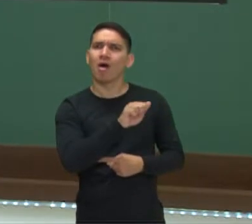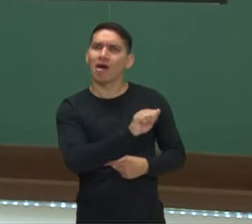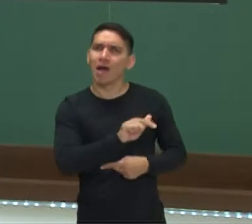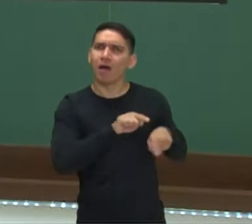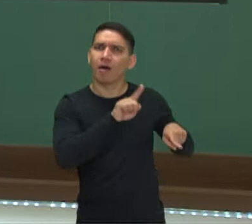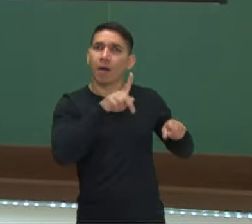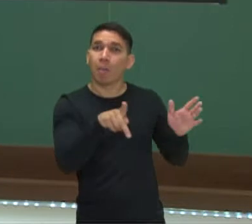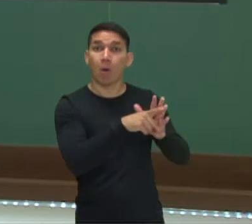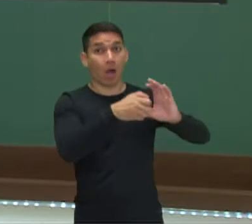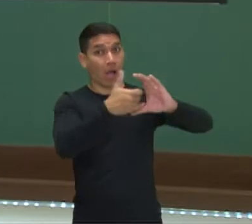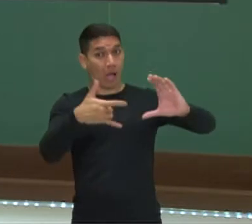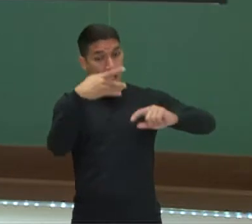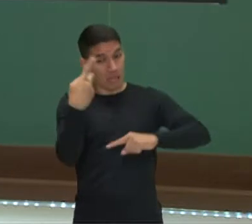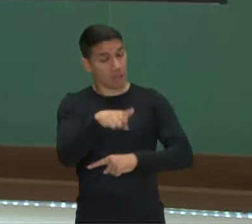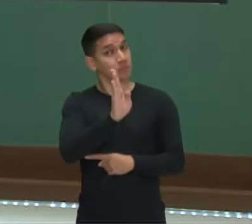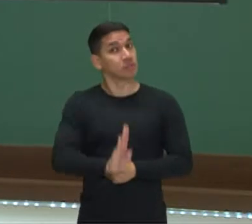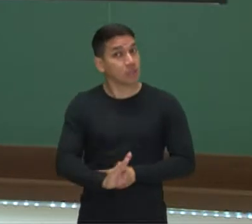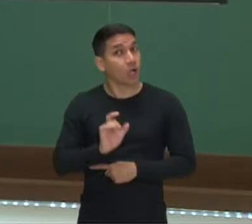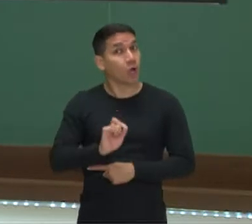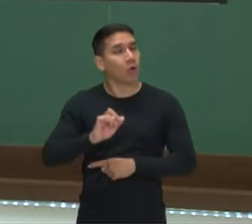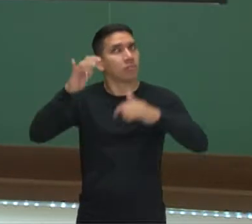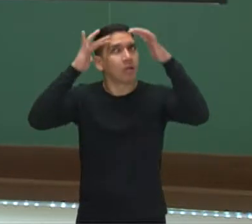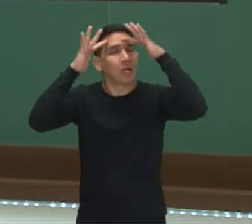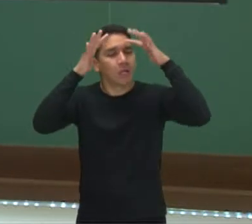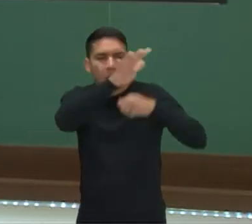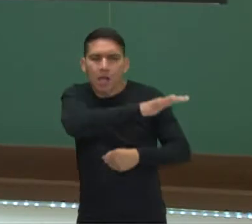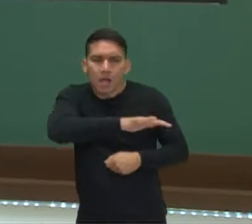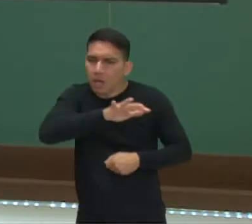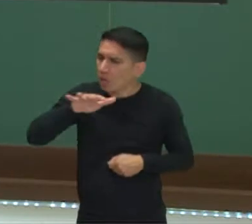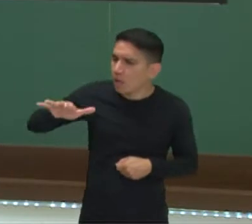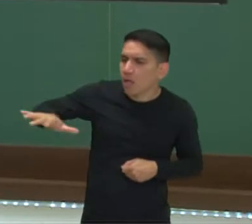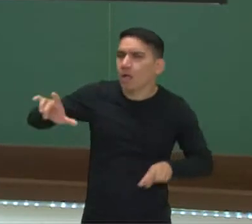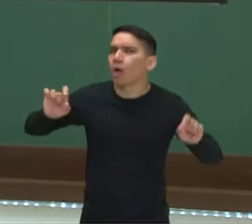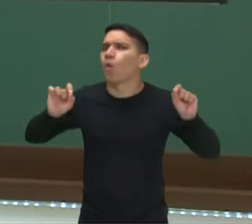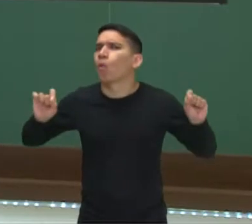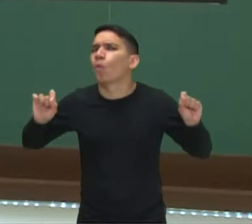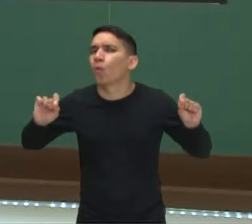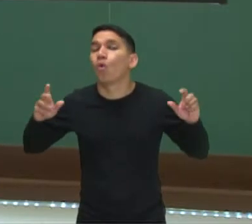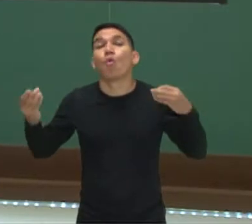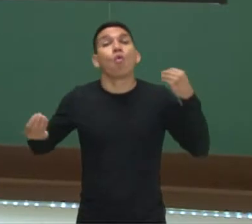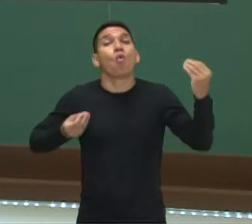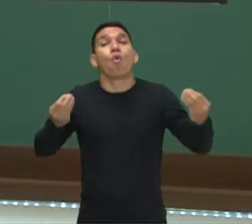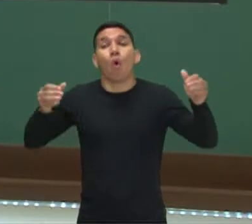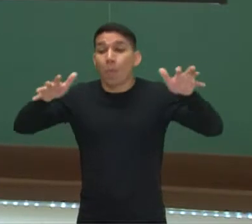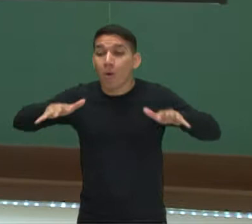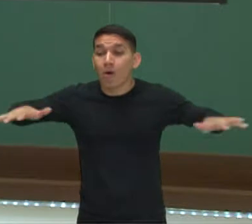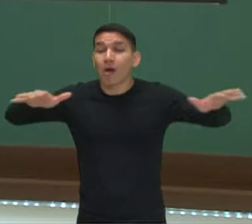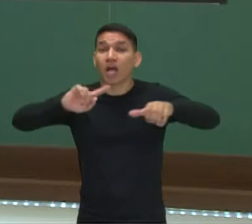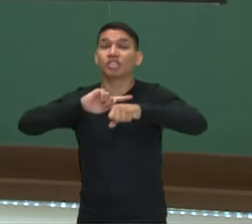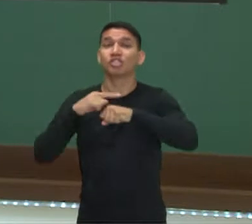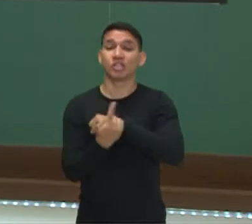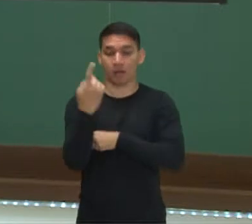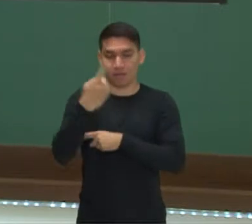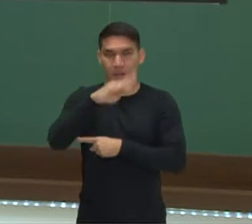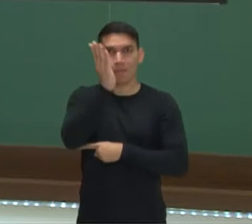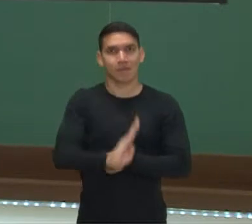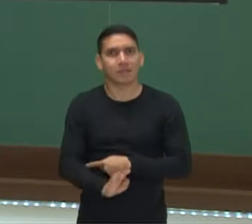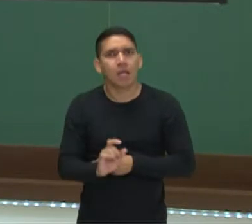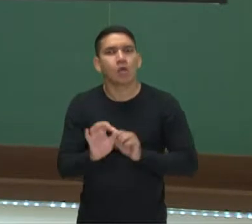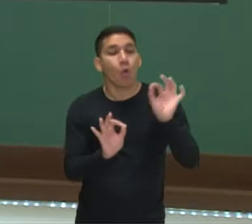característica do Brasil, pensar em espaço urbano, espaço rural, como o espaço geográfico brasileiro